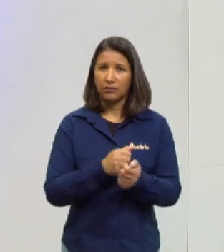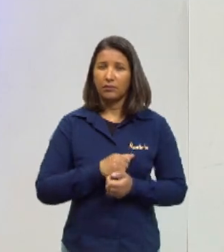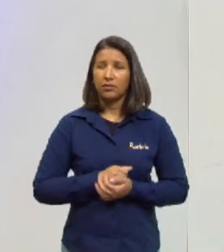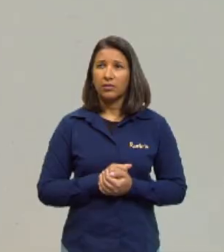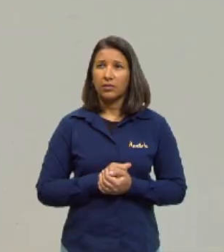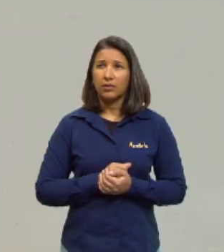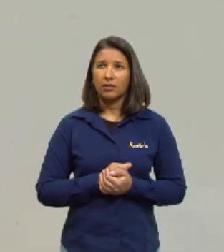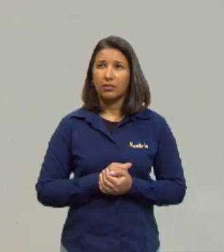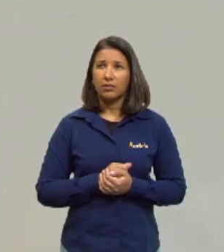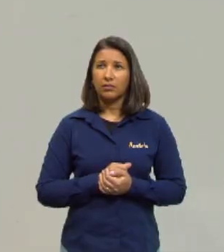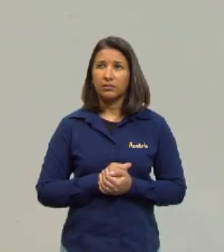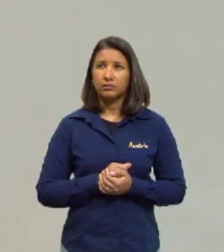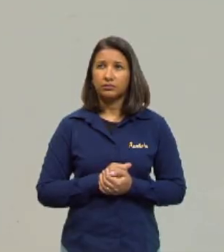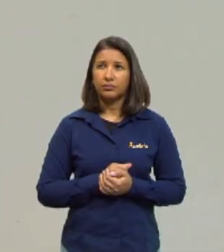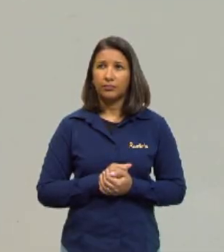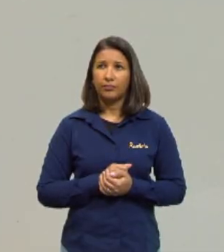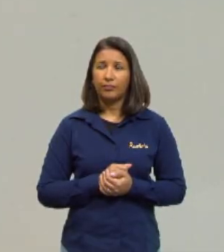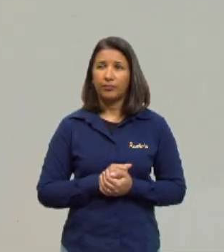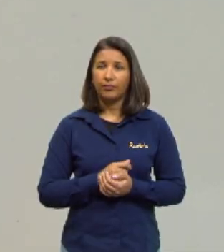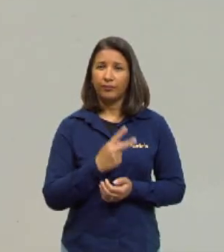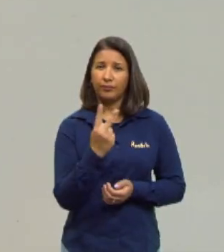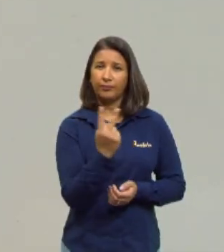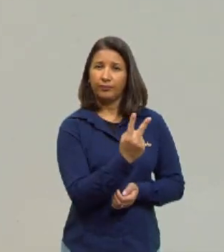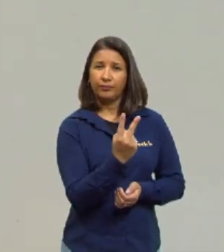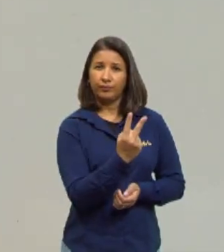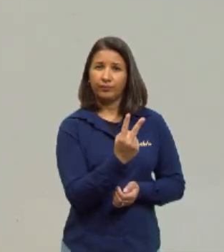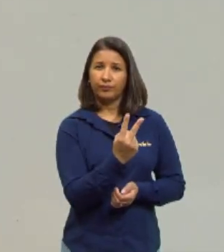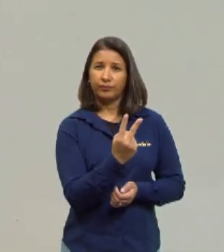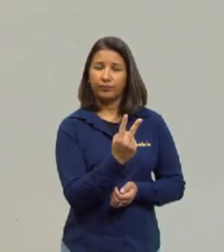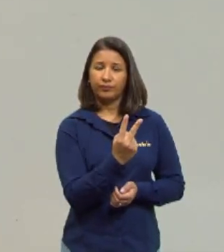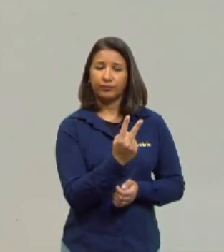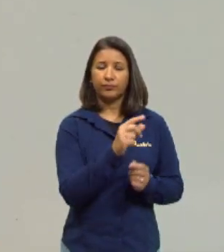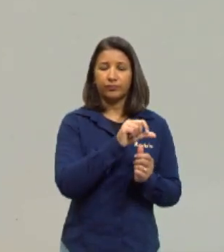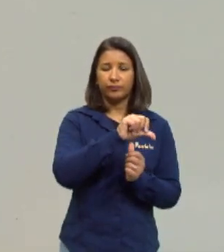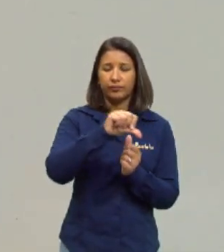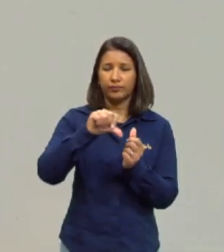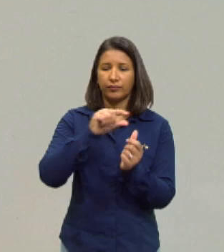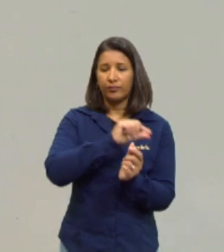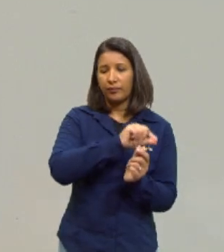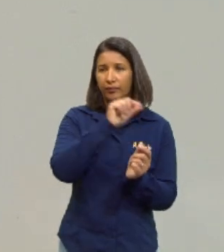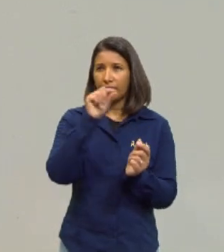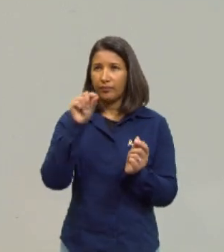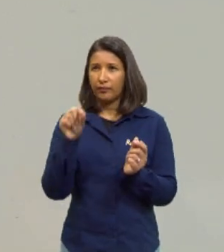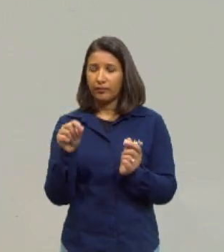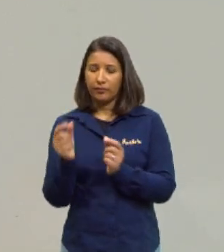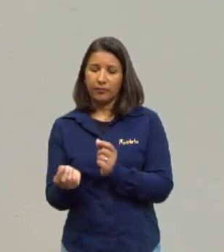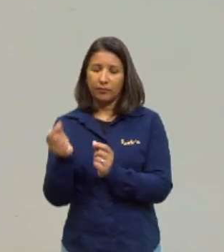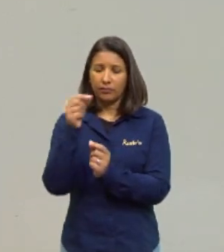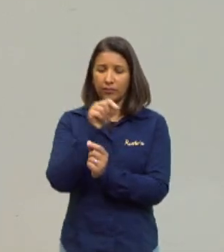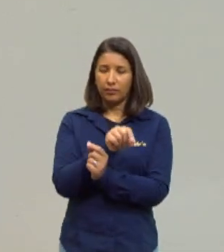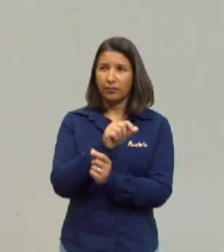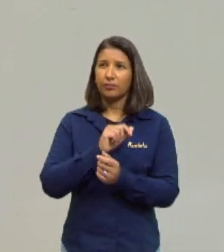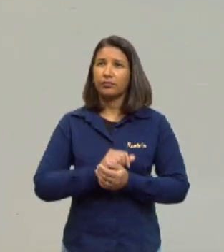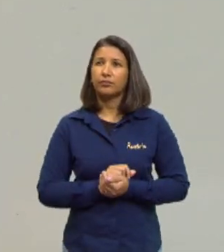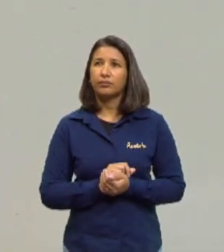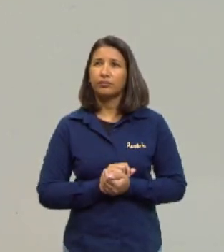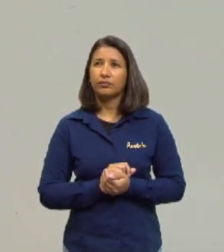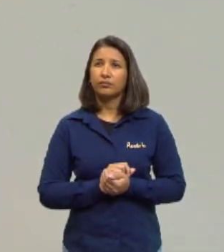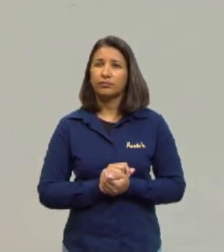comigo? Ó? Esse estava do outro lado do sinal da igualdade, veio para antes, então veio